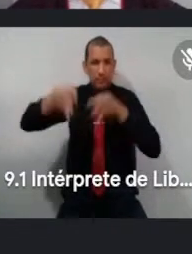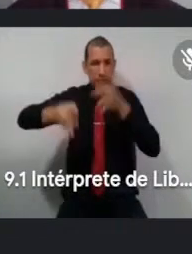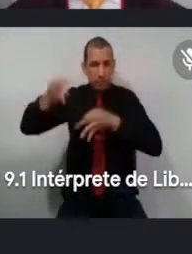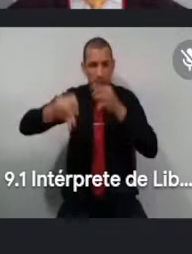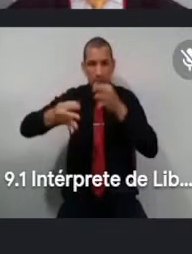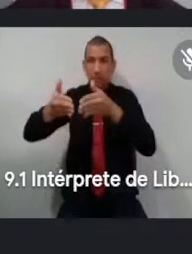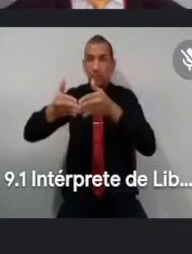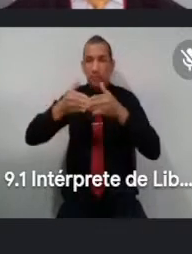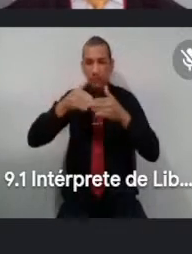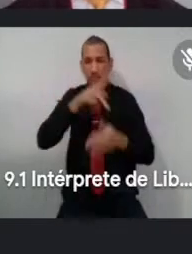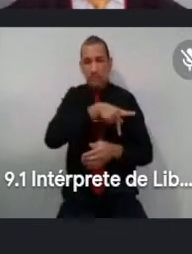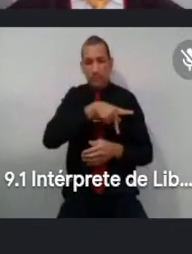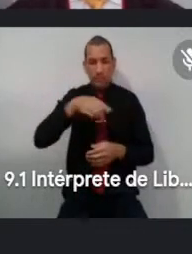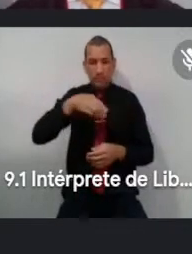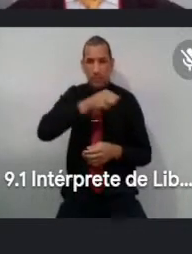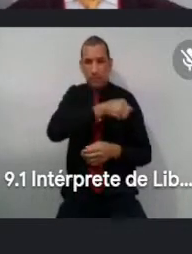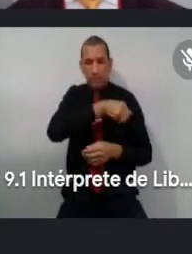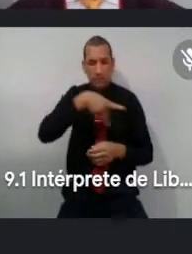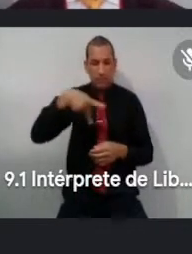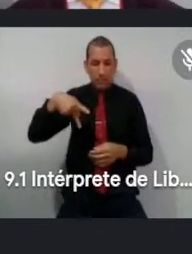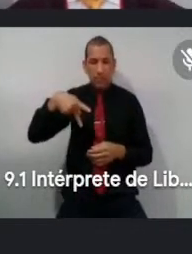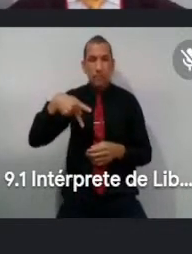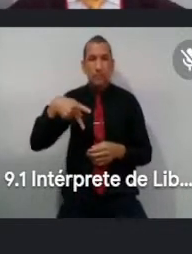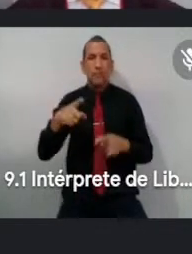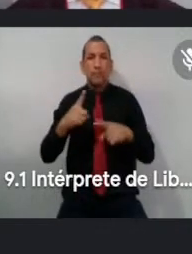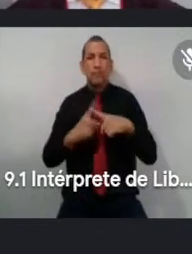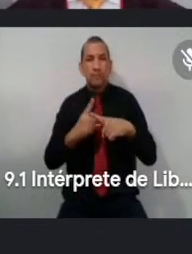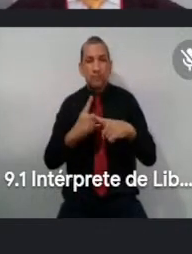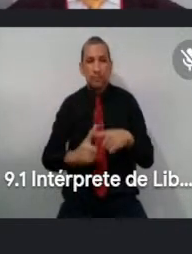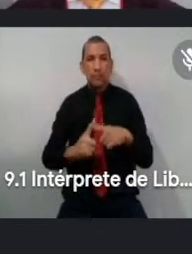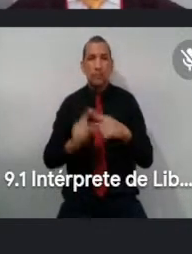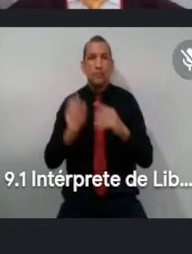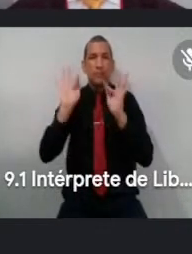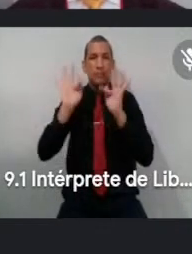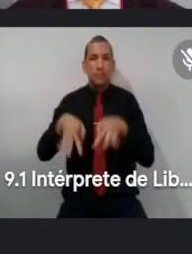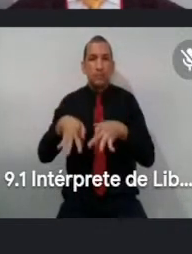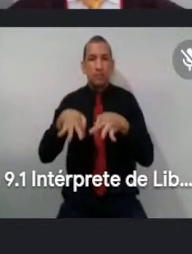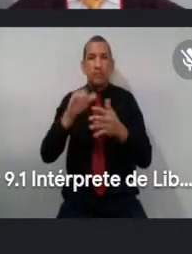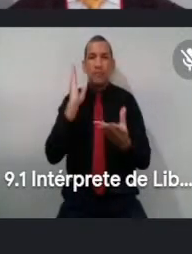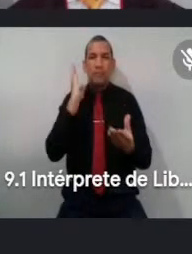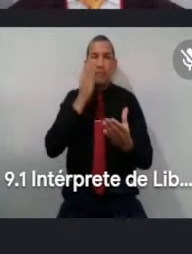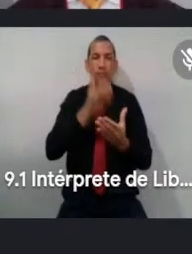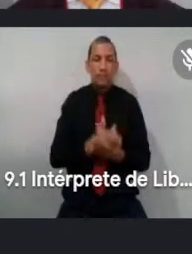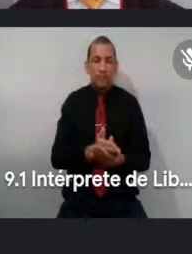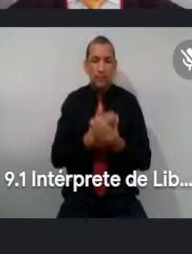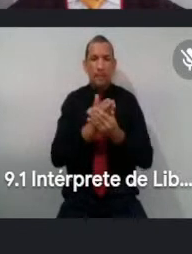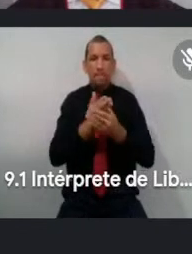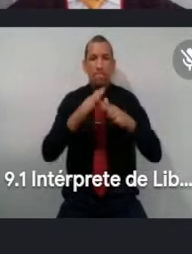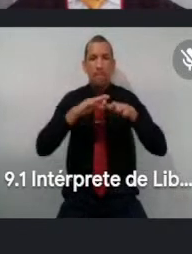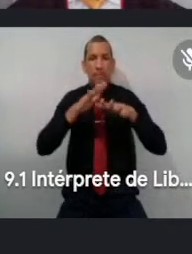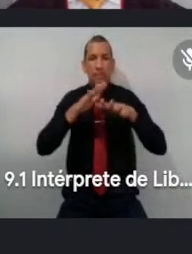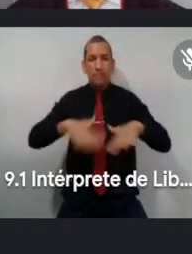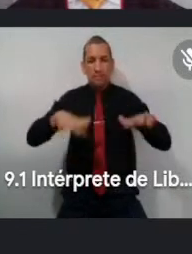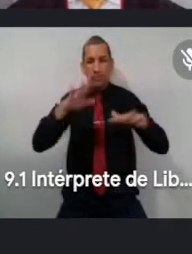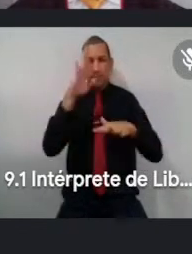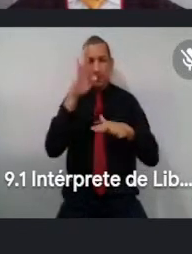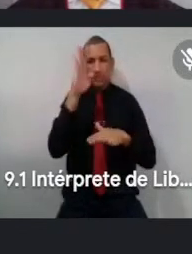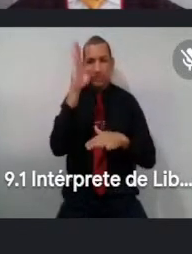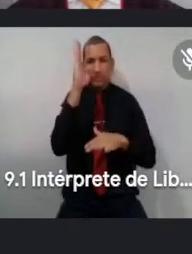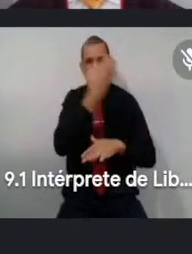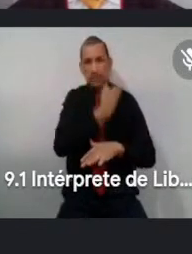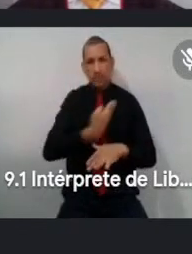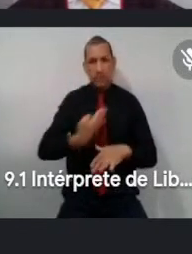absolvição do Ministério Público nas alegações finais quando se trata de ação pública então